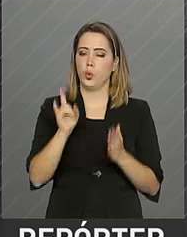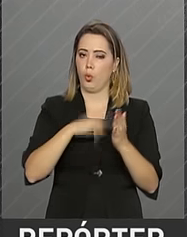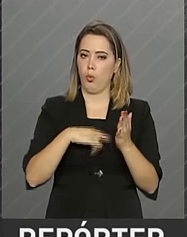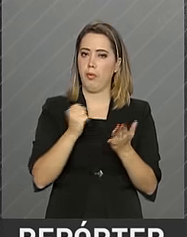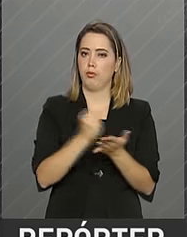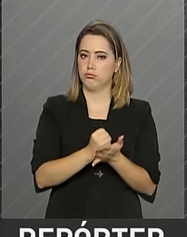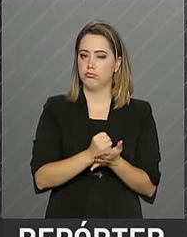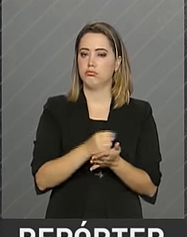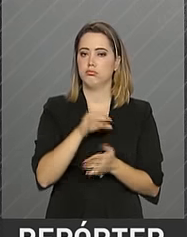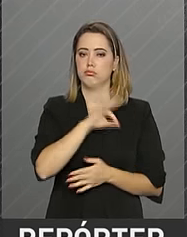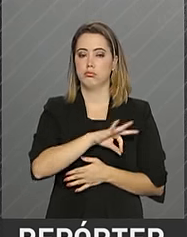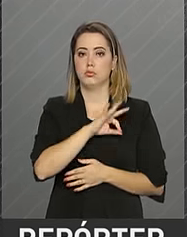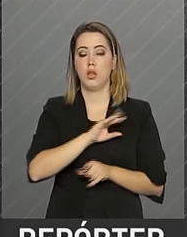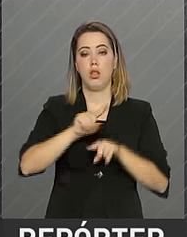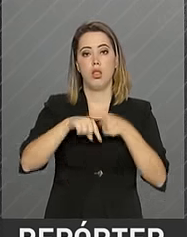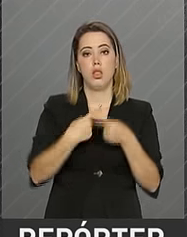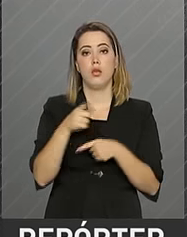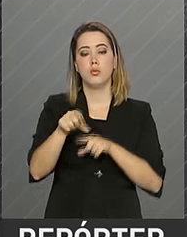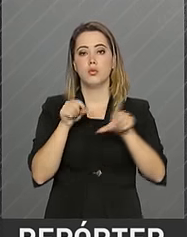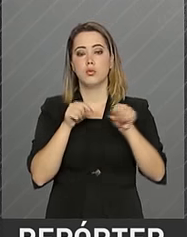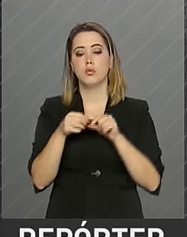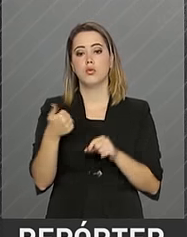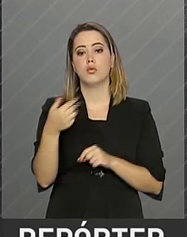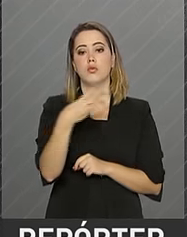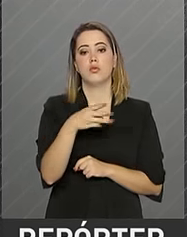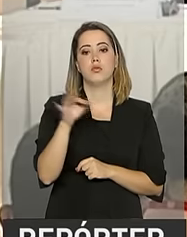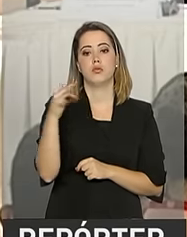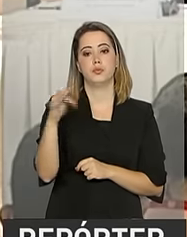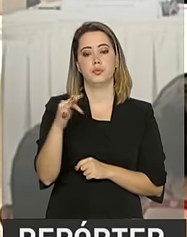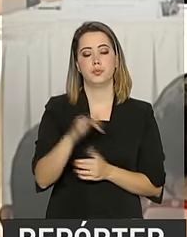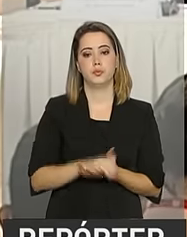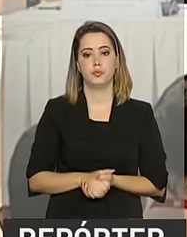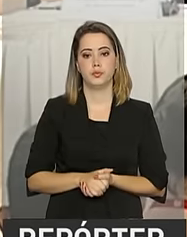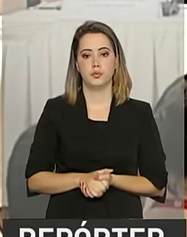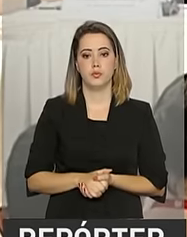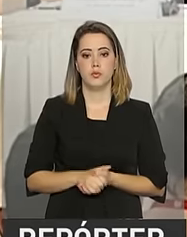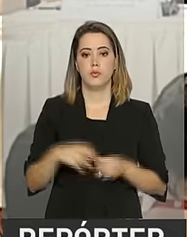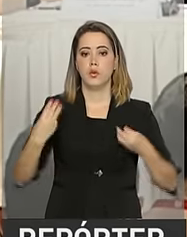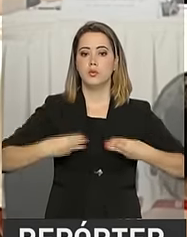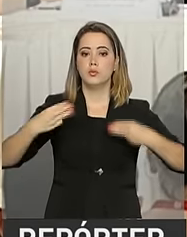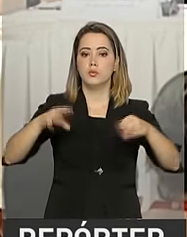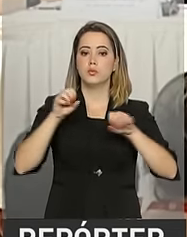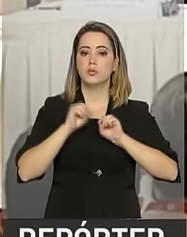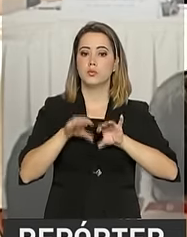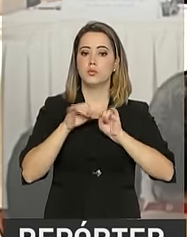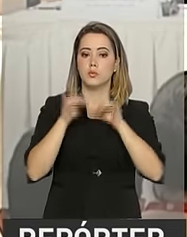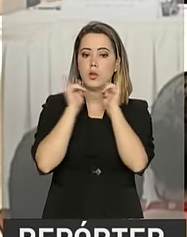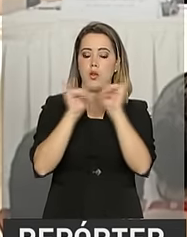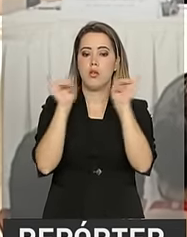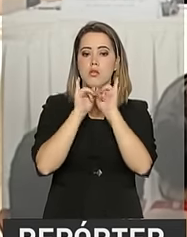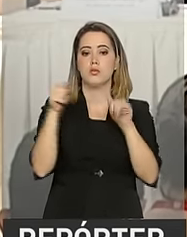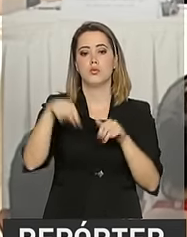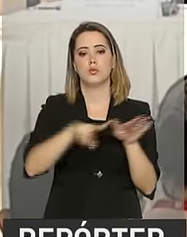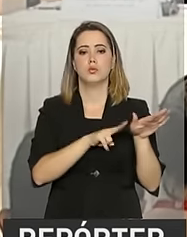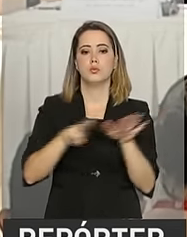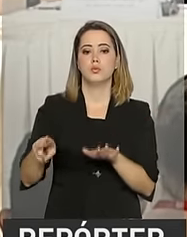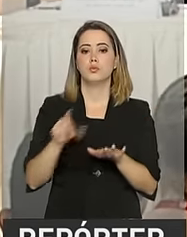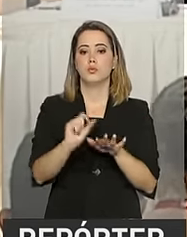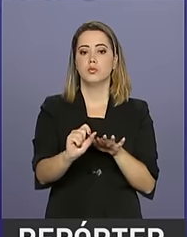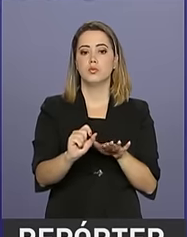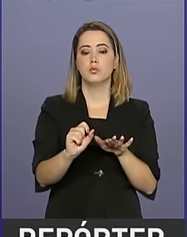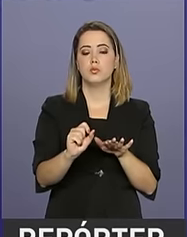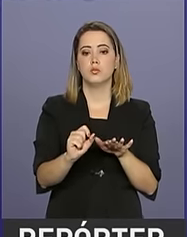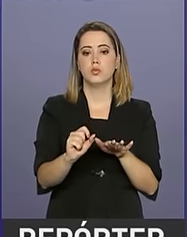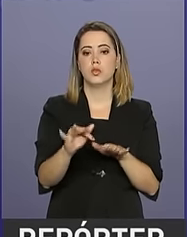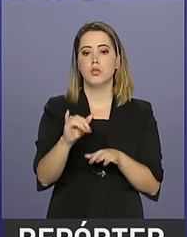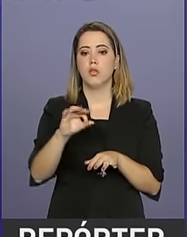da seleção será divulgado no dia 13 de Fevereiro o Ministério da Educação anunciou no início da semana que o